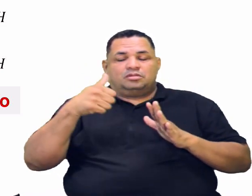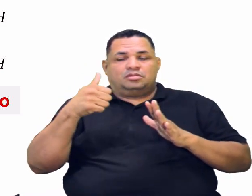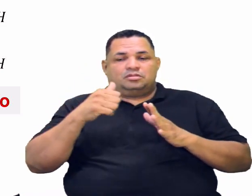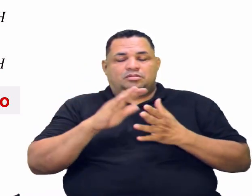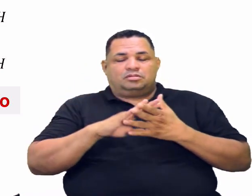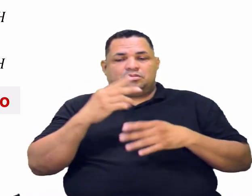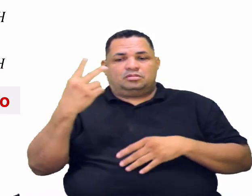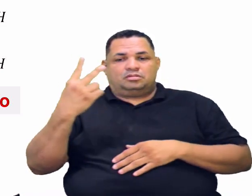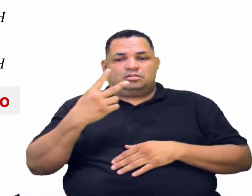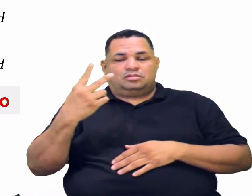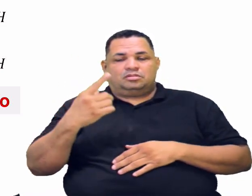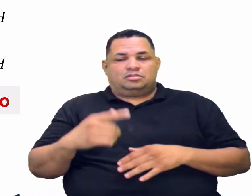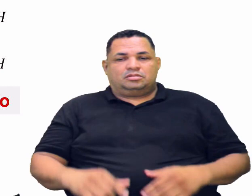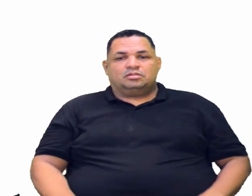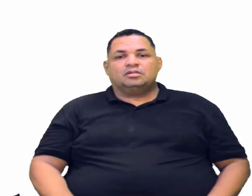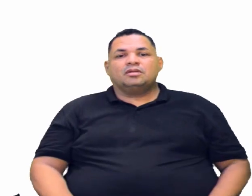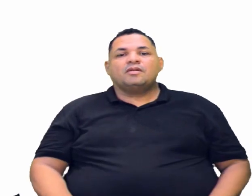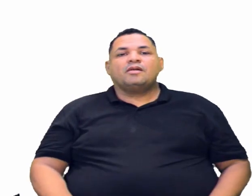esse é secundário.